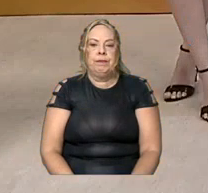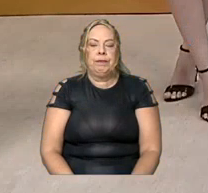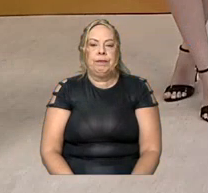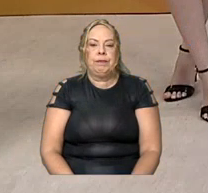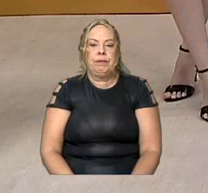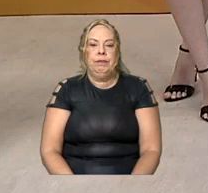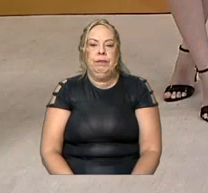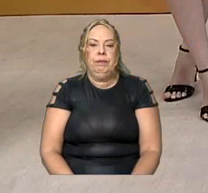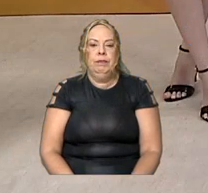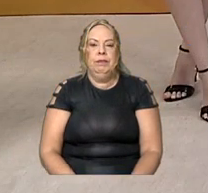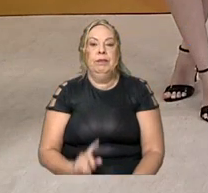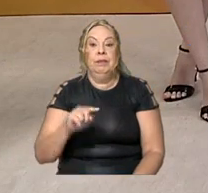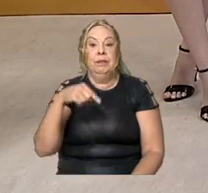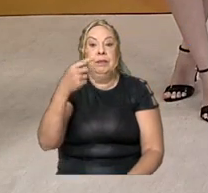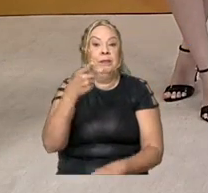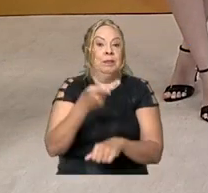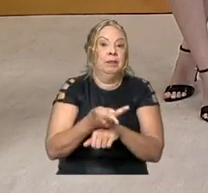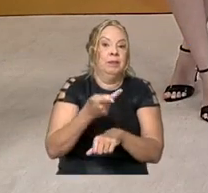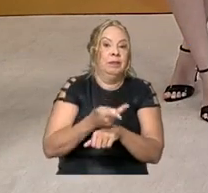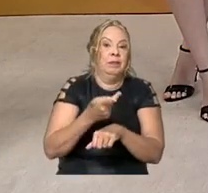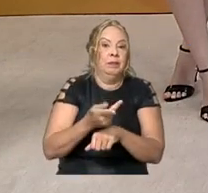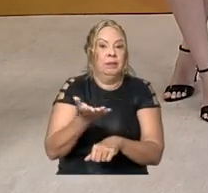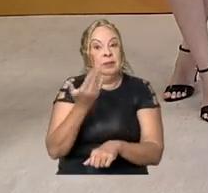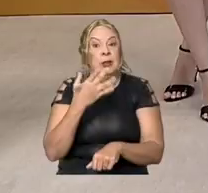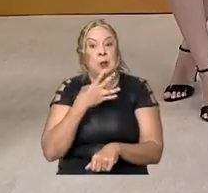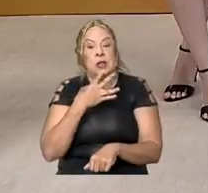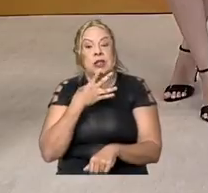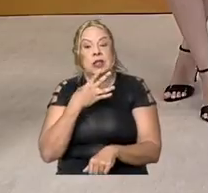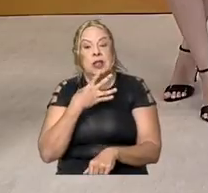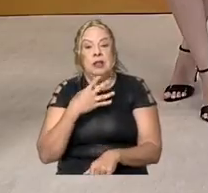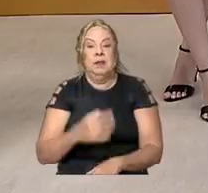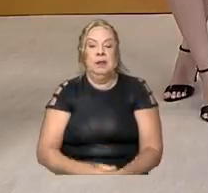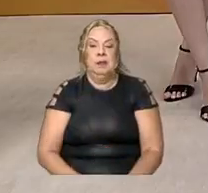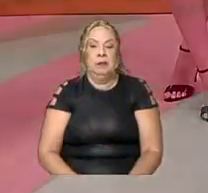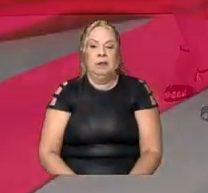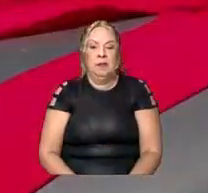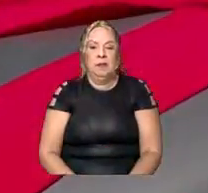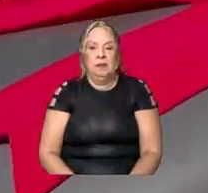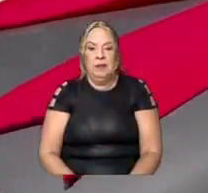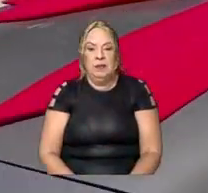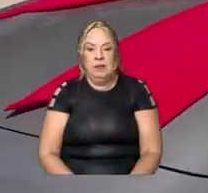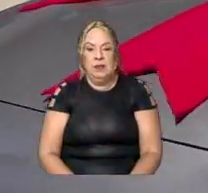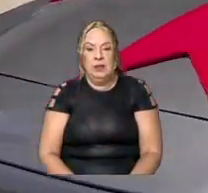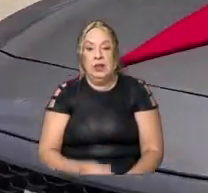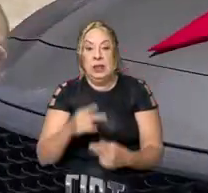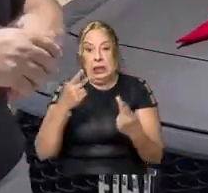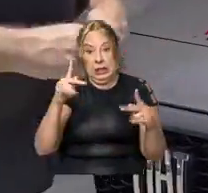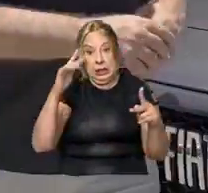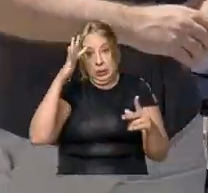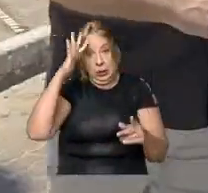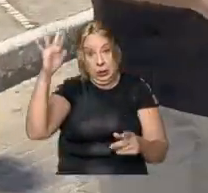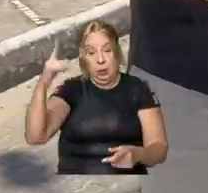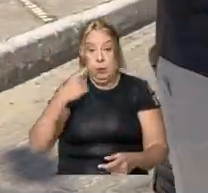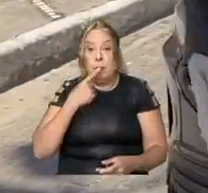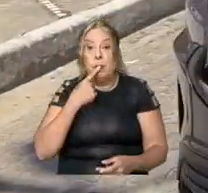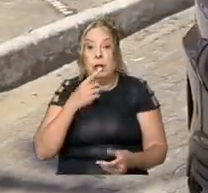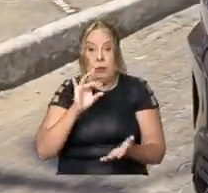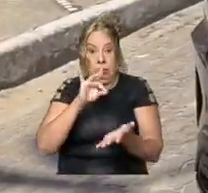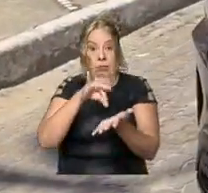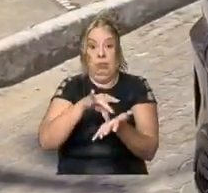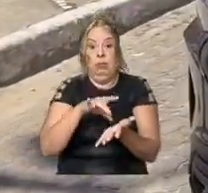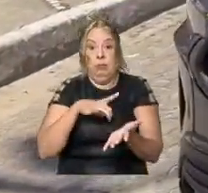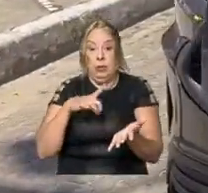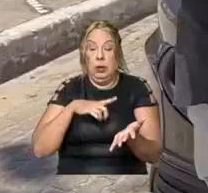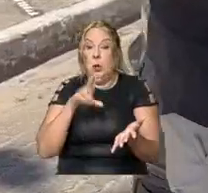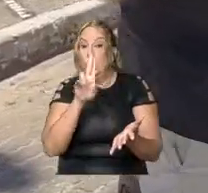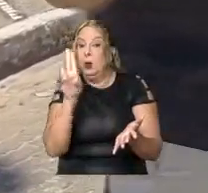Chama agora a nossa próxima premiação para você conferir de novo, Rodô. O seu sonho pode estar pertinho de ser realizado. E ele